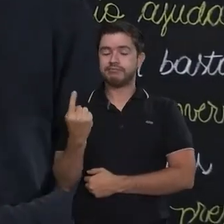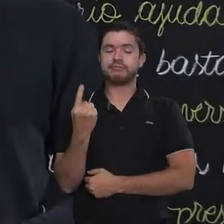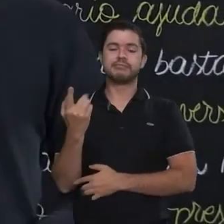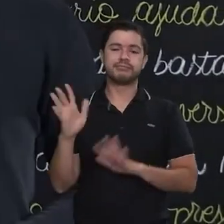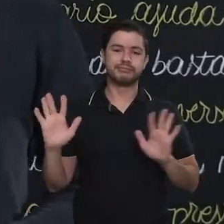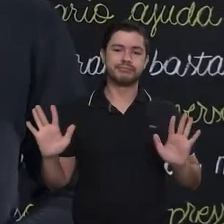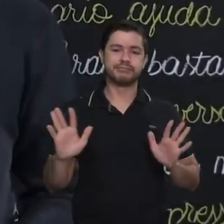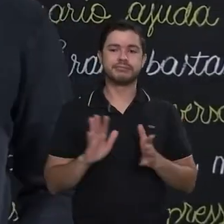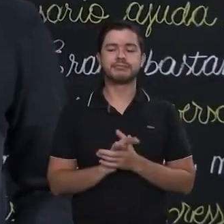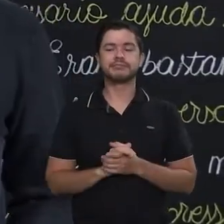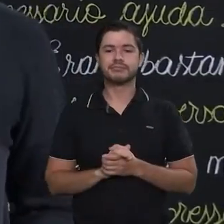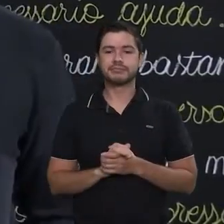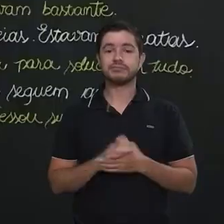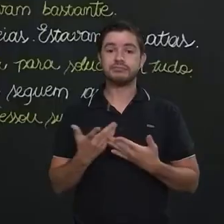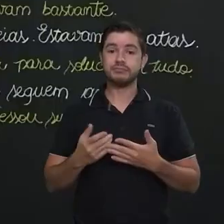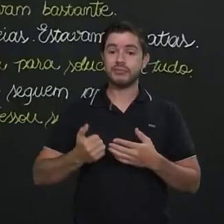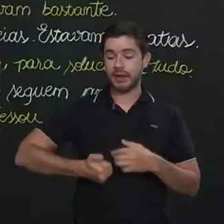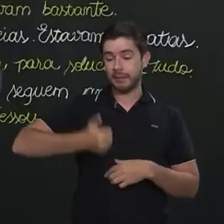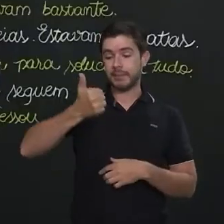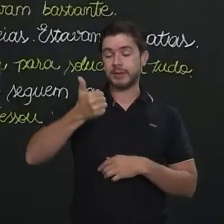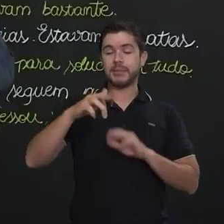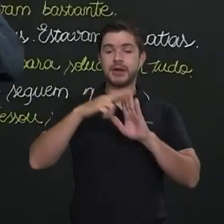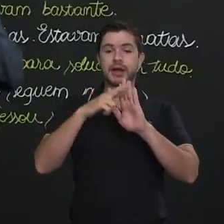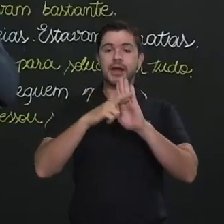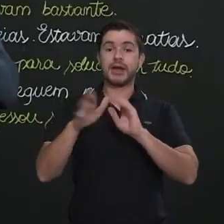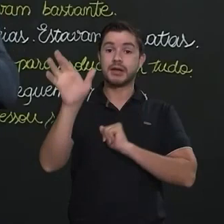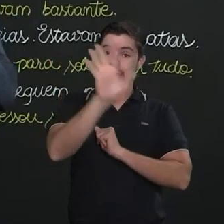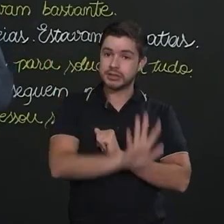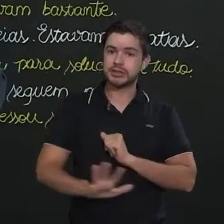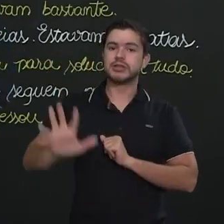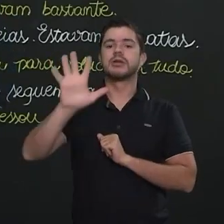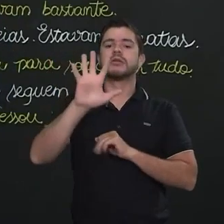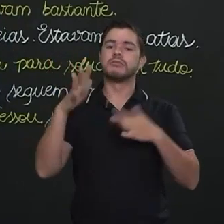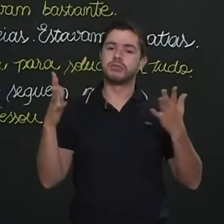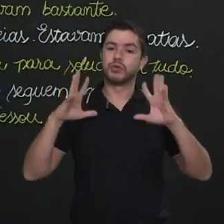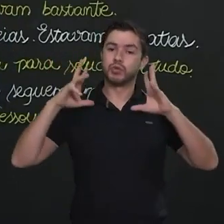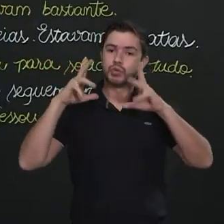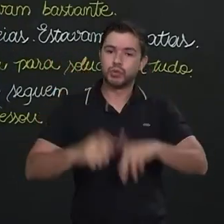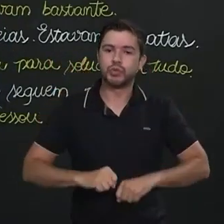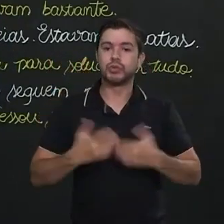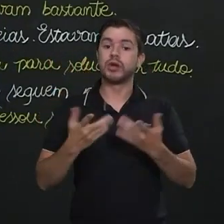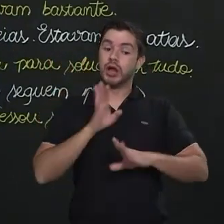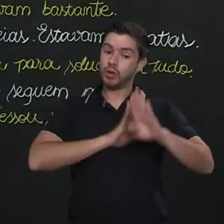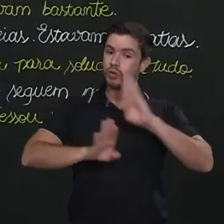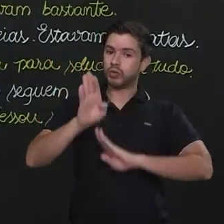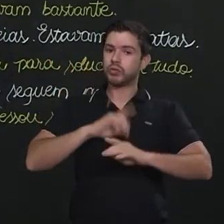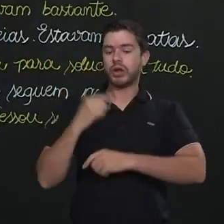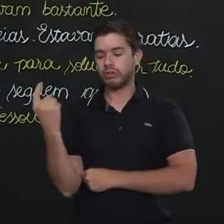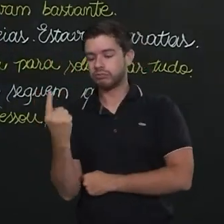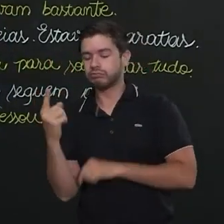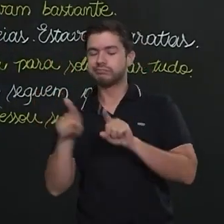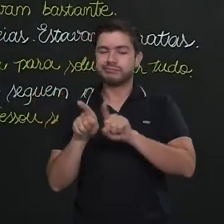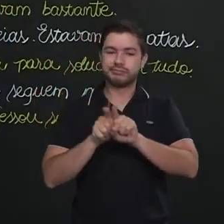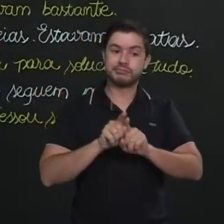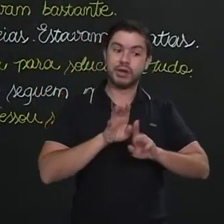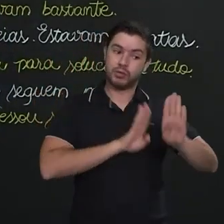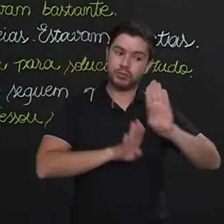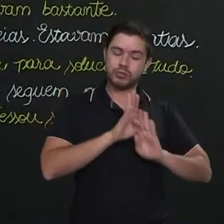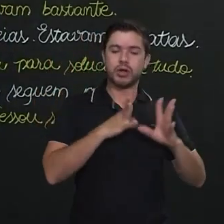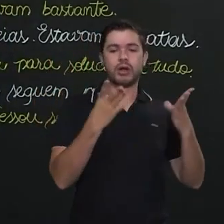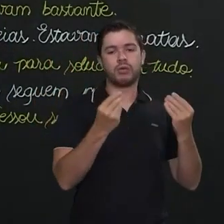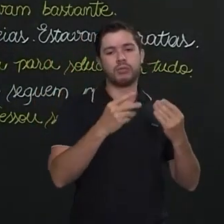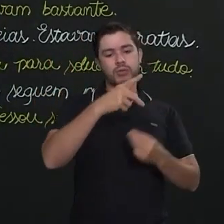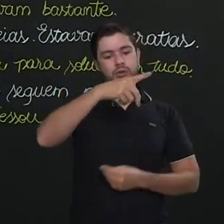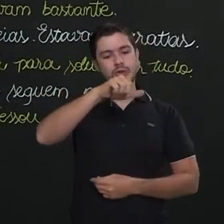concordando com eles, ok? Essa é a primeira regra, regra geral. Cuidado com o singular, cuidado com o plural. Casos